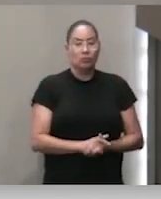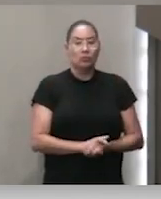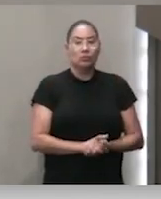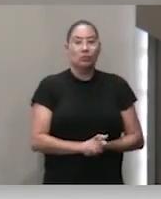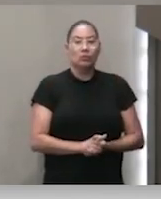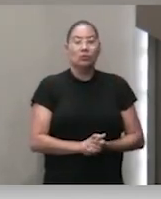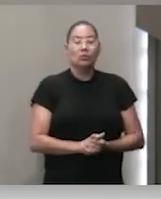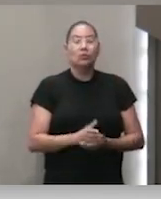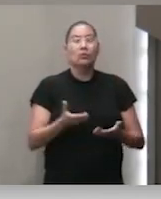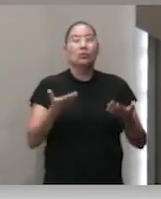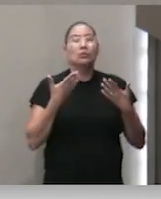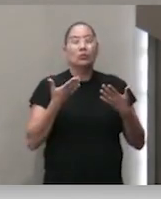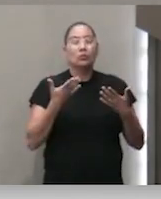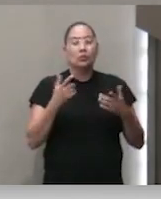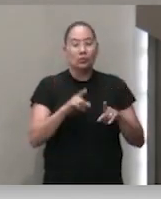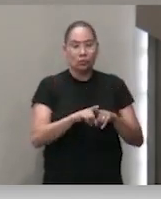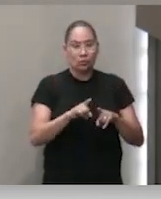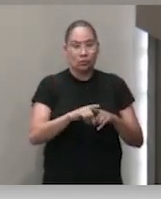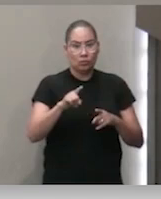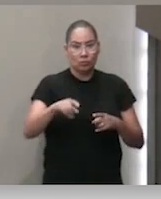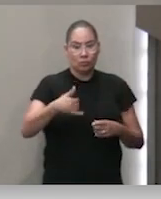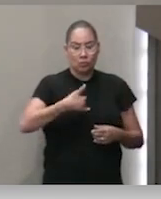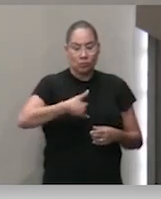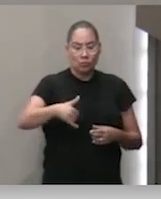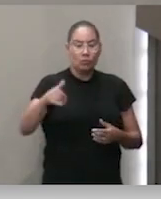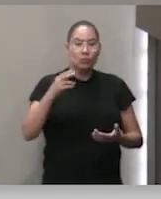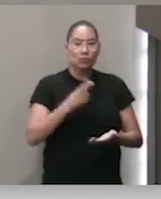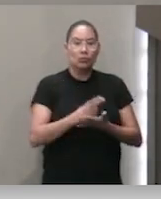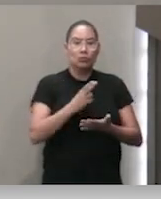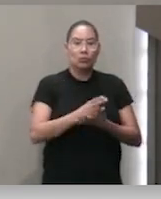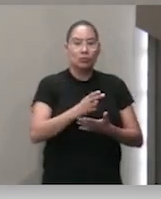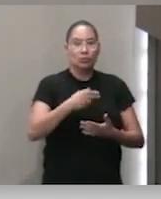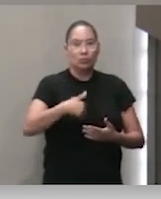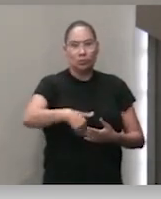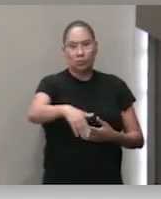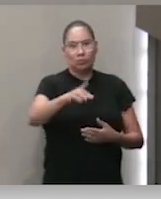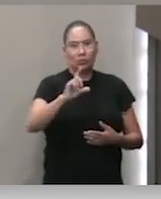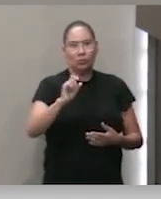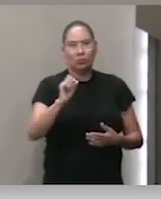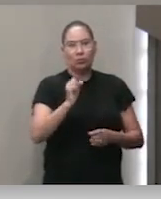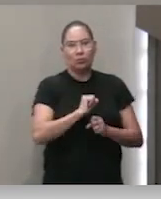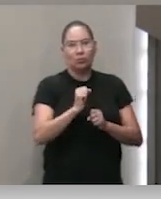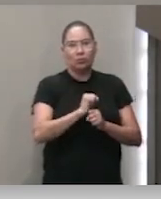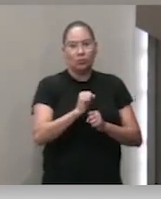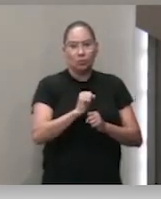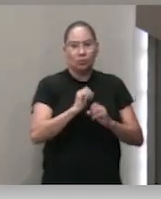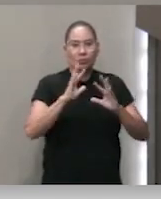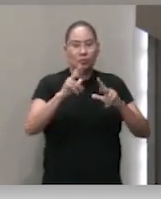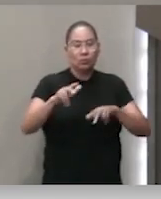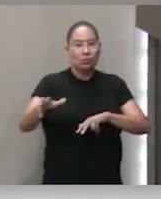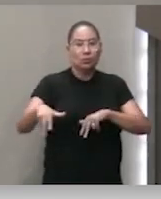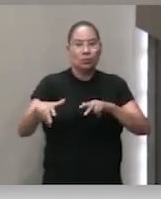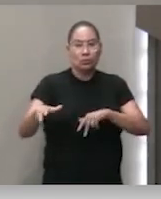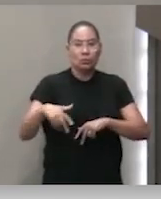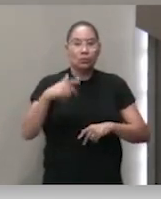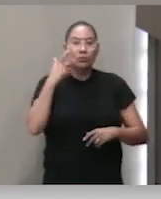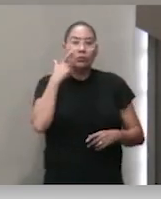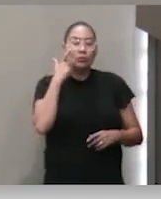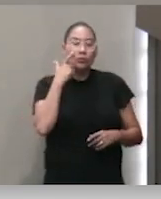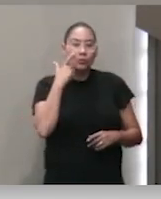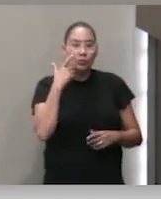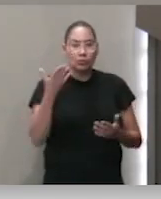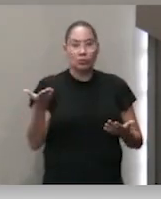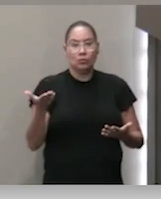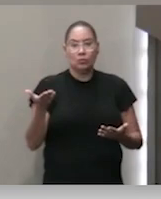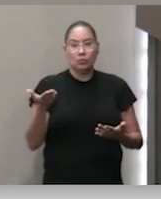comunidades. E que esse asfalto continue, meus colegas. Que daqui 10 anos seja asfaltado todo o interior. Olha o que...